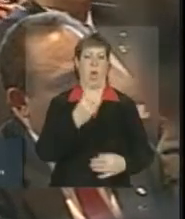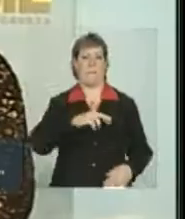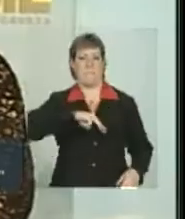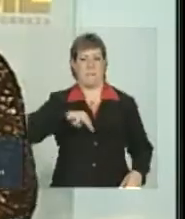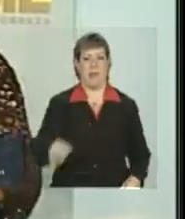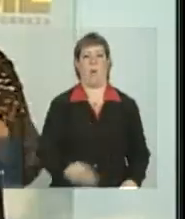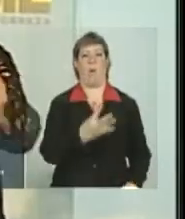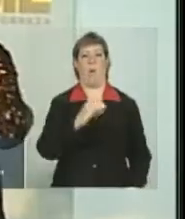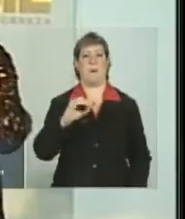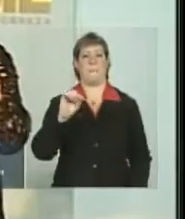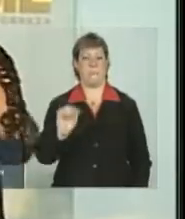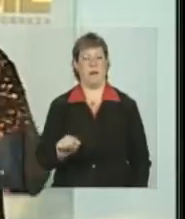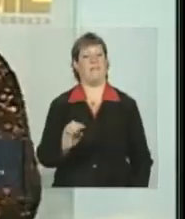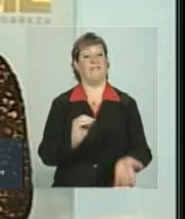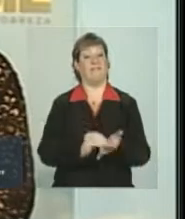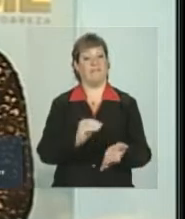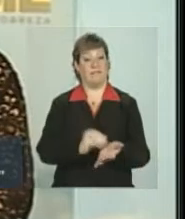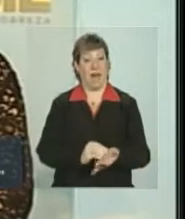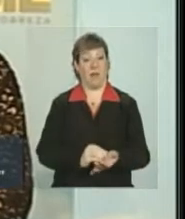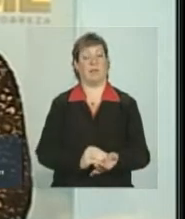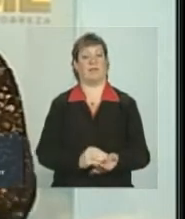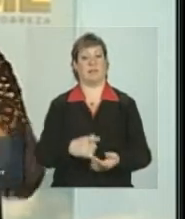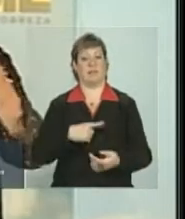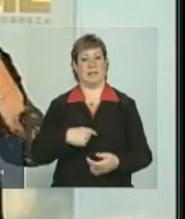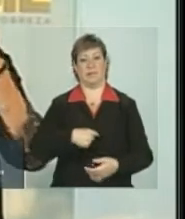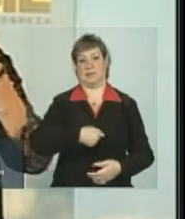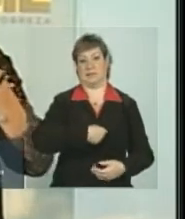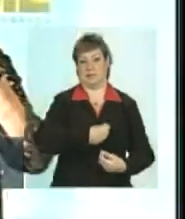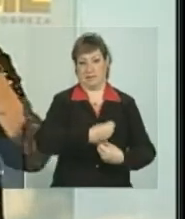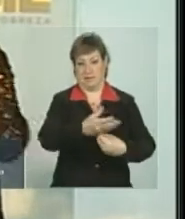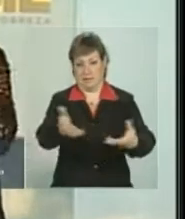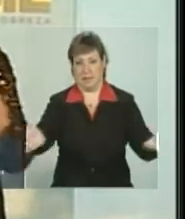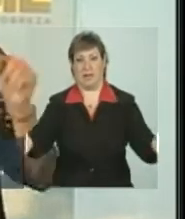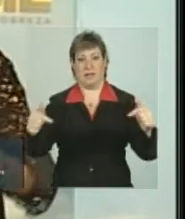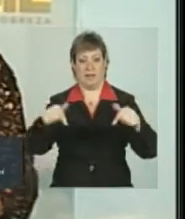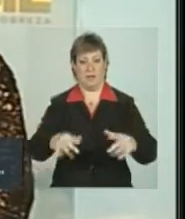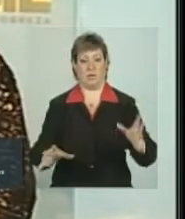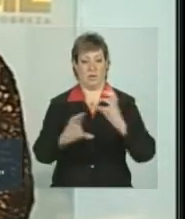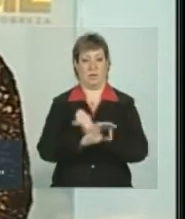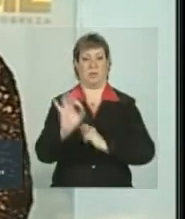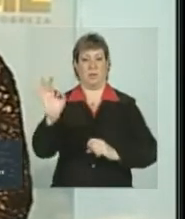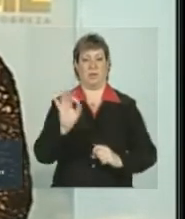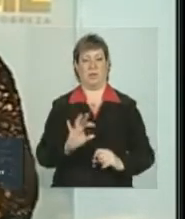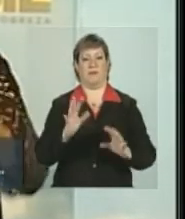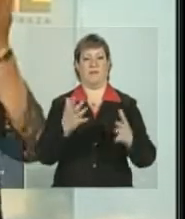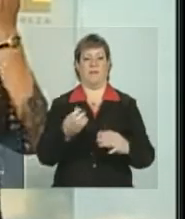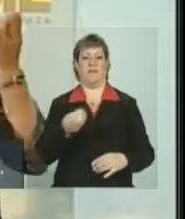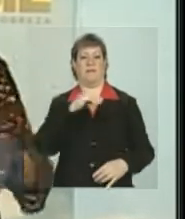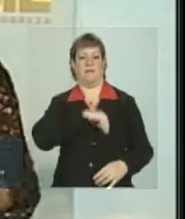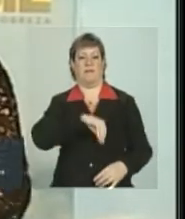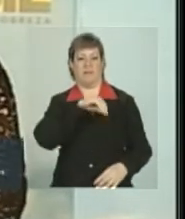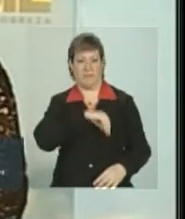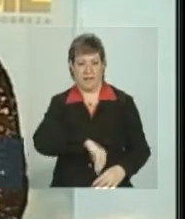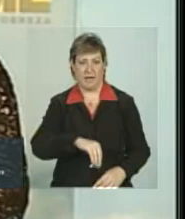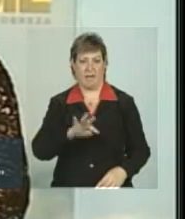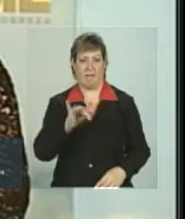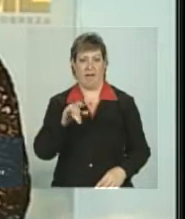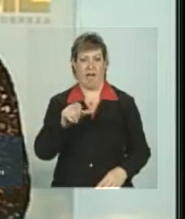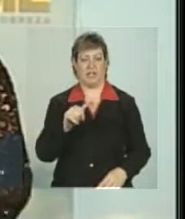milhões e 400. Falta ainda distribuir esse percentual pelas faixas de renda